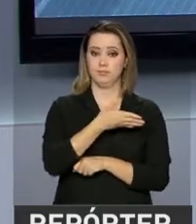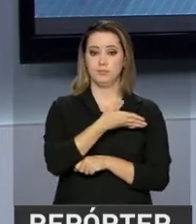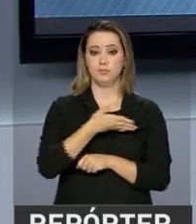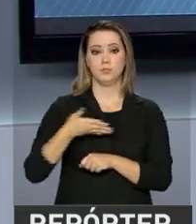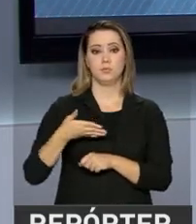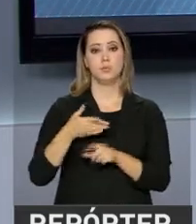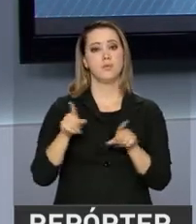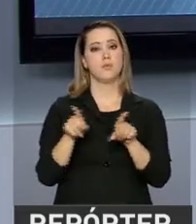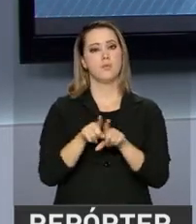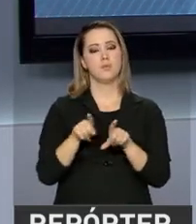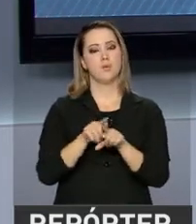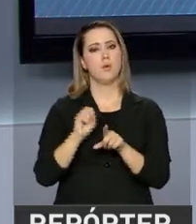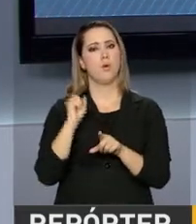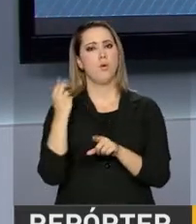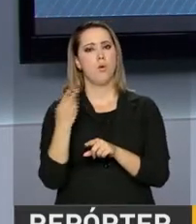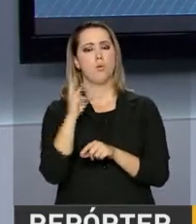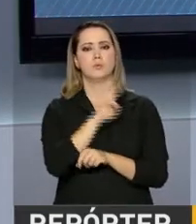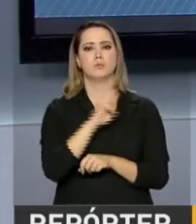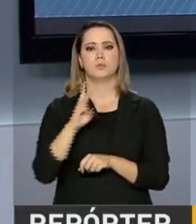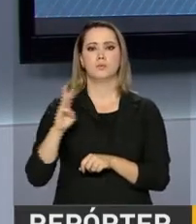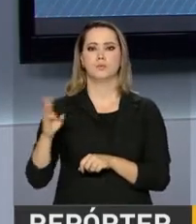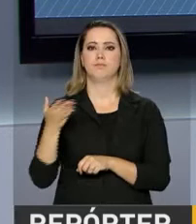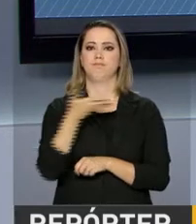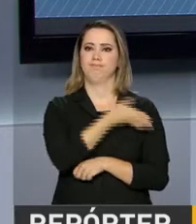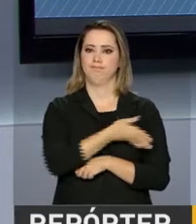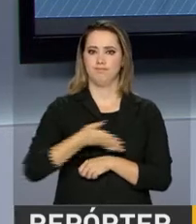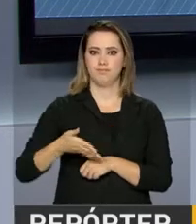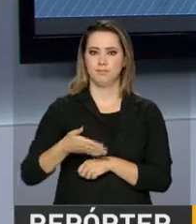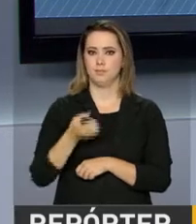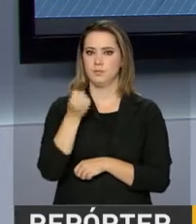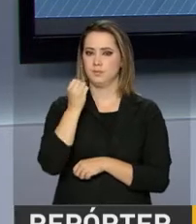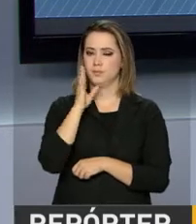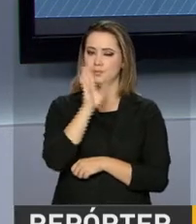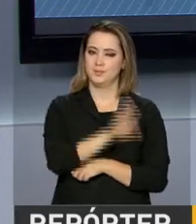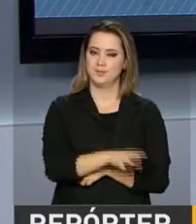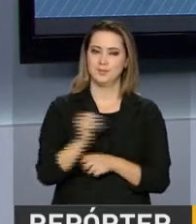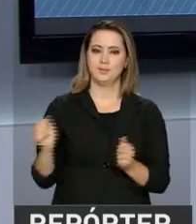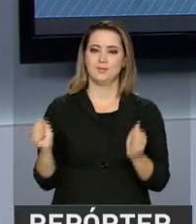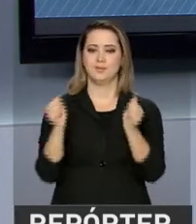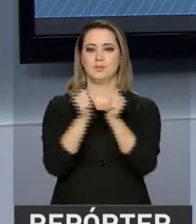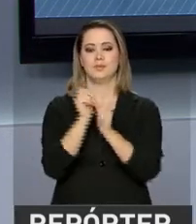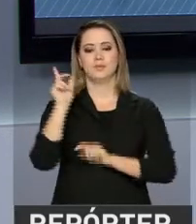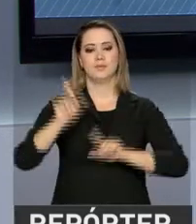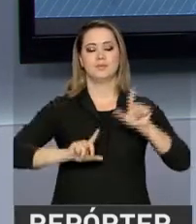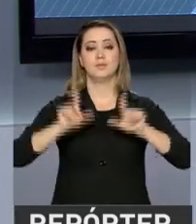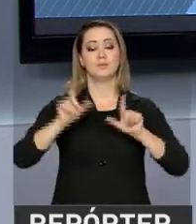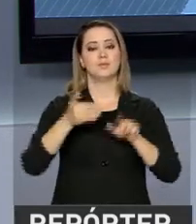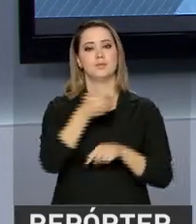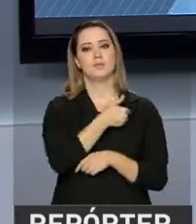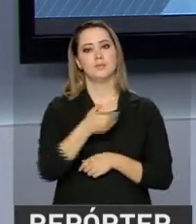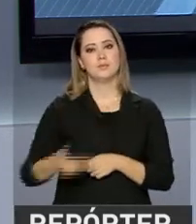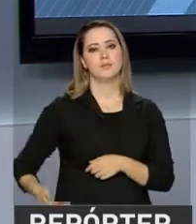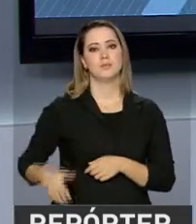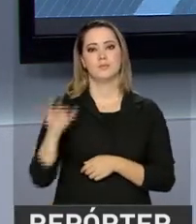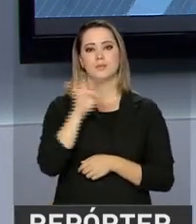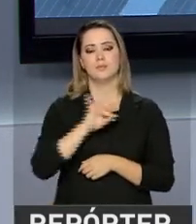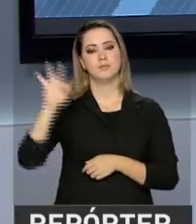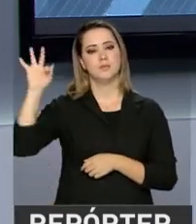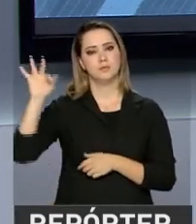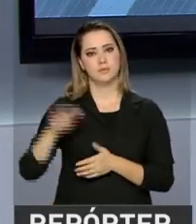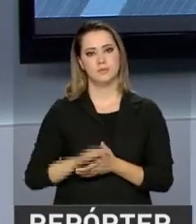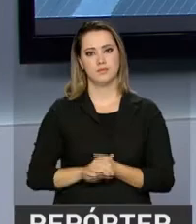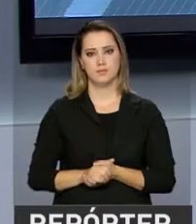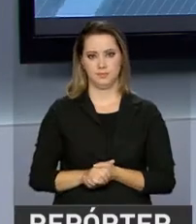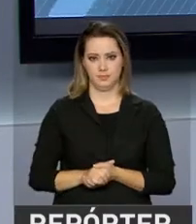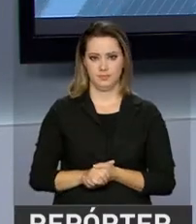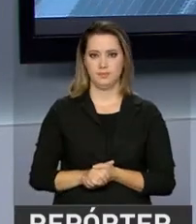nosso canal no youtube ou na página da rbr na internet uma boa tarde pra você continue com a gente aqui na nbr a tv